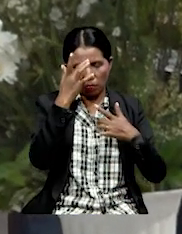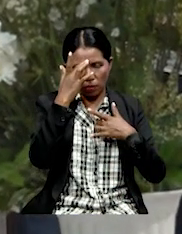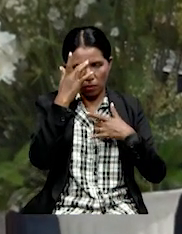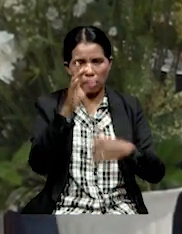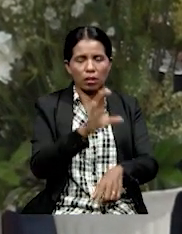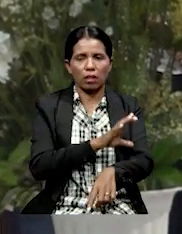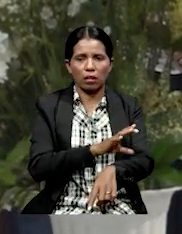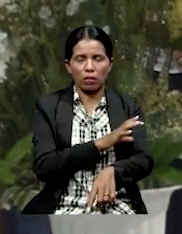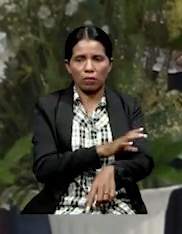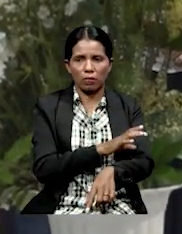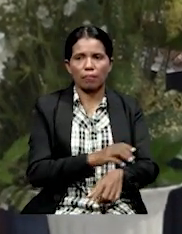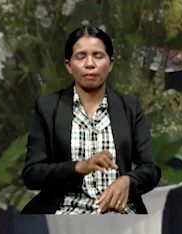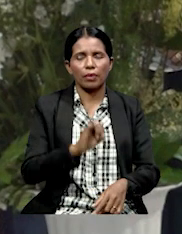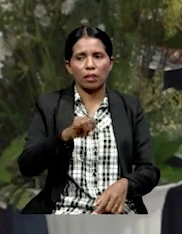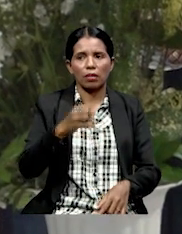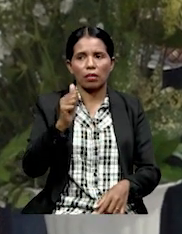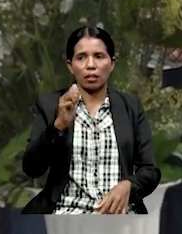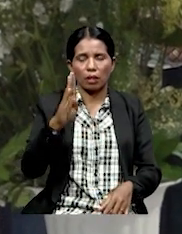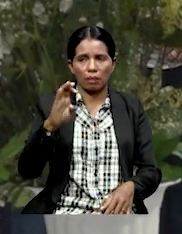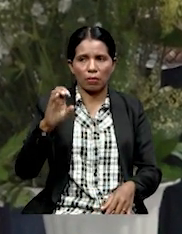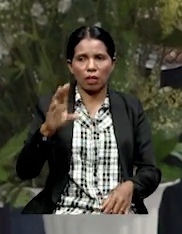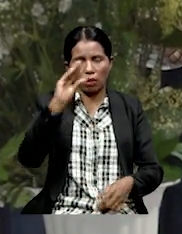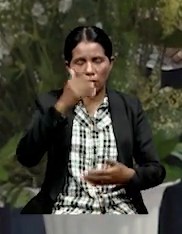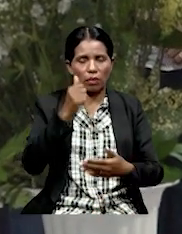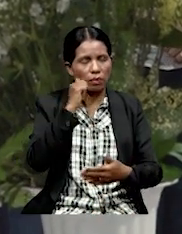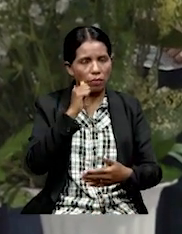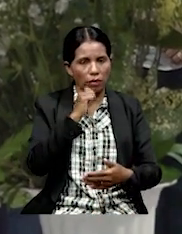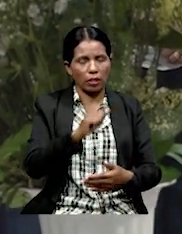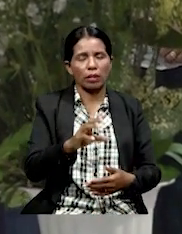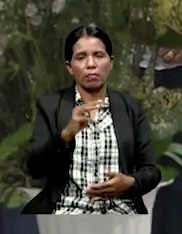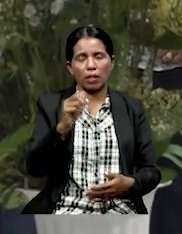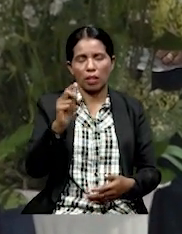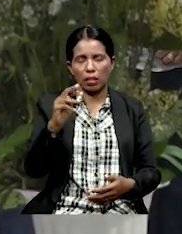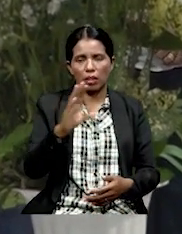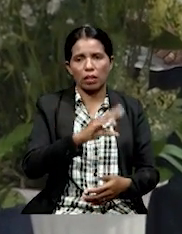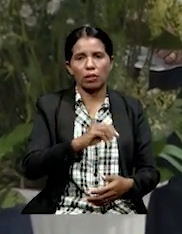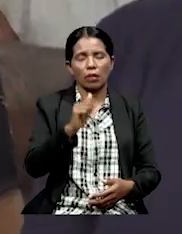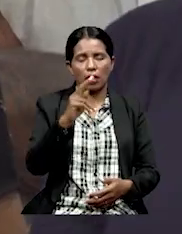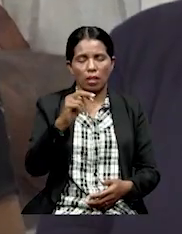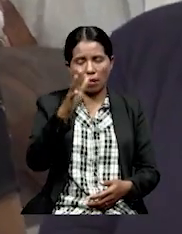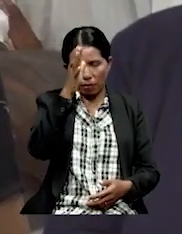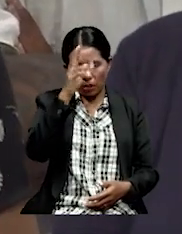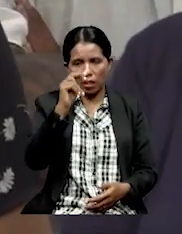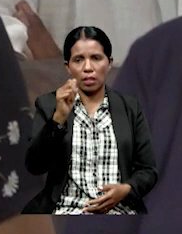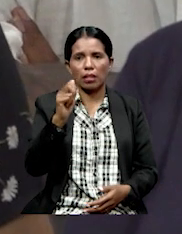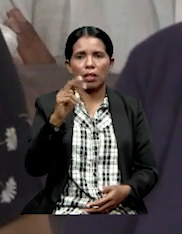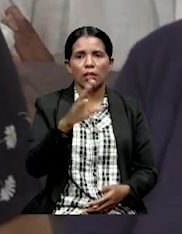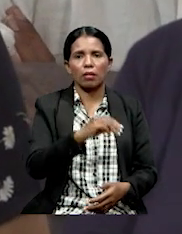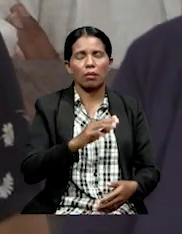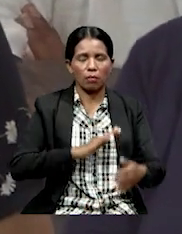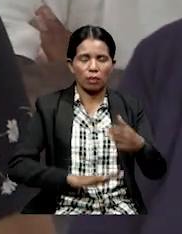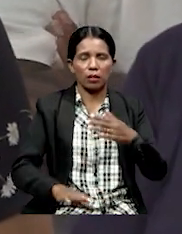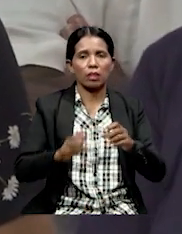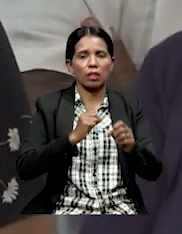cancro. Isabel da Costa Ferreira, o anfeta o si Mateus Ferreira, no Ana Flora de Jesus Ferreira, mores ia same, município